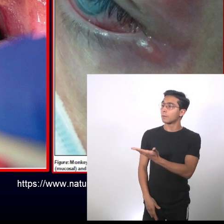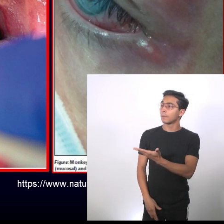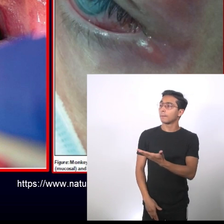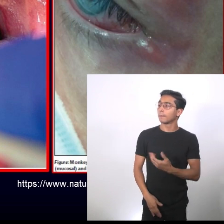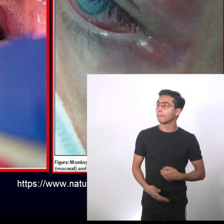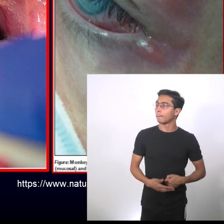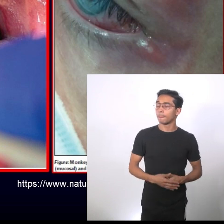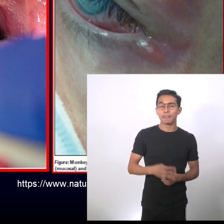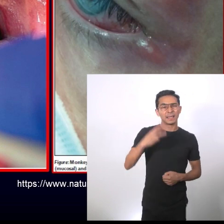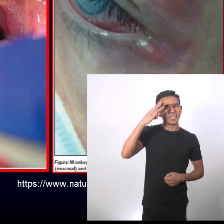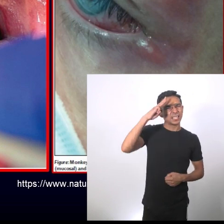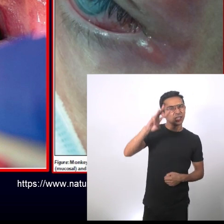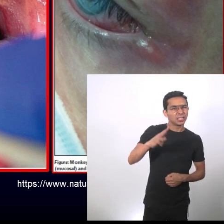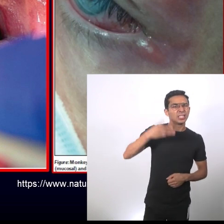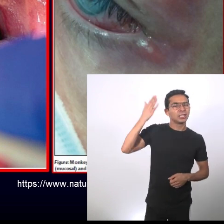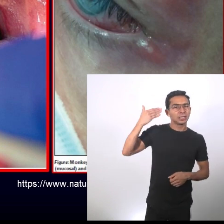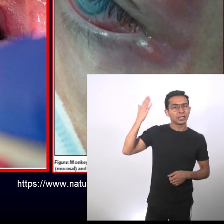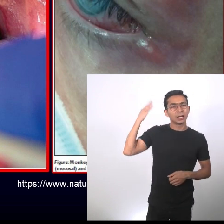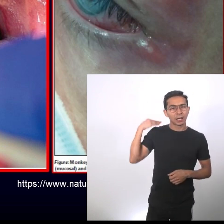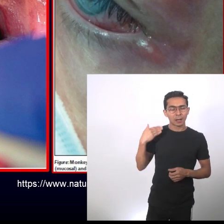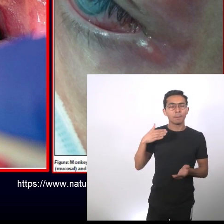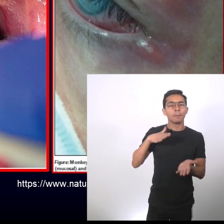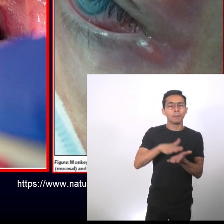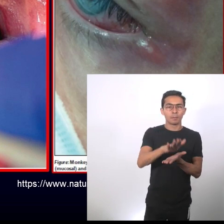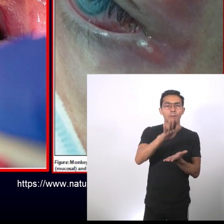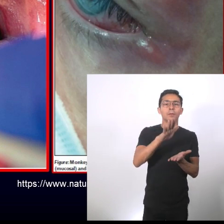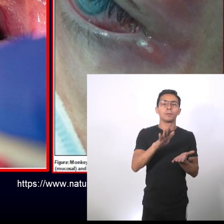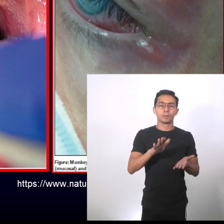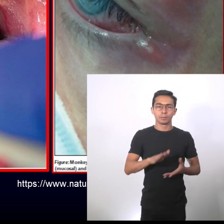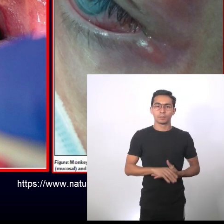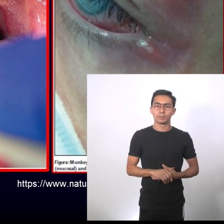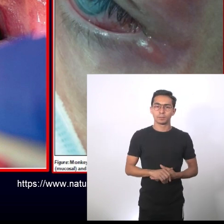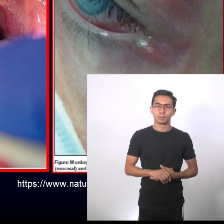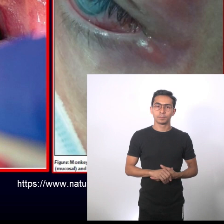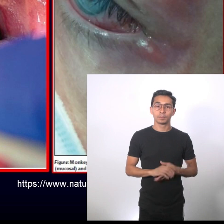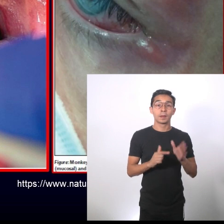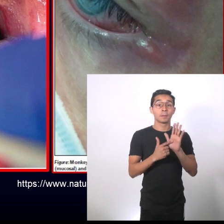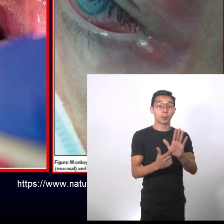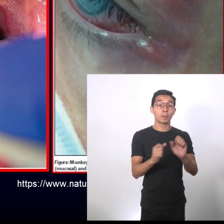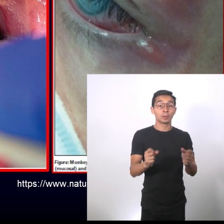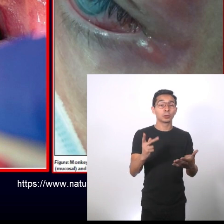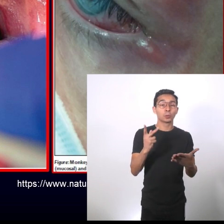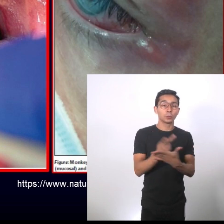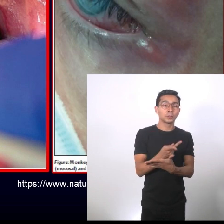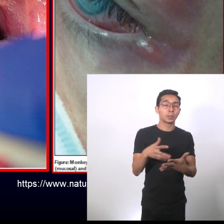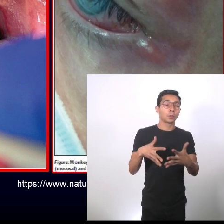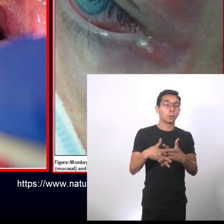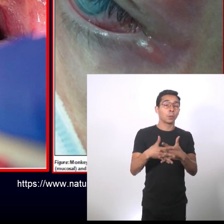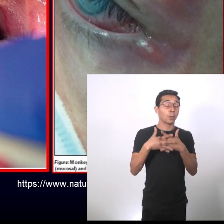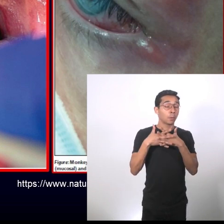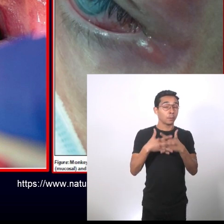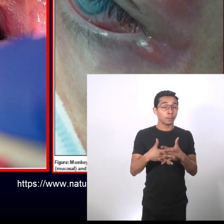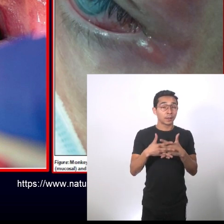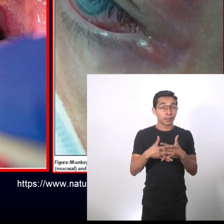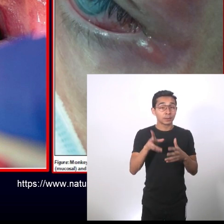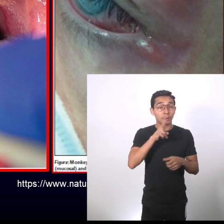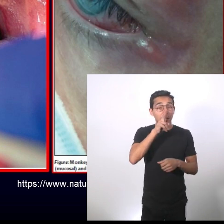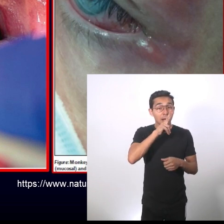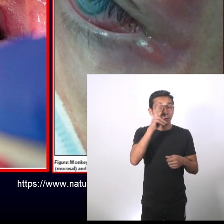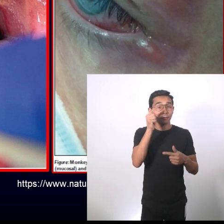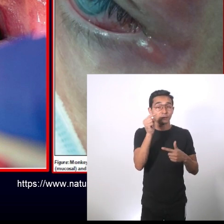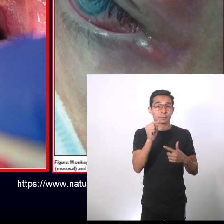no Lancet Infectious Diseases, e mostra algumas das complicações que a gente tem observado. Então, esse caso de